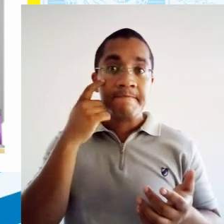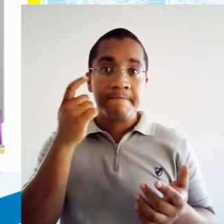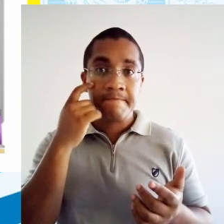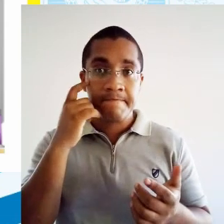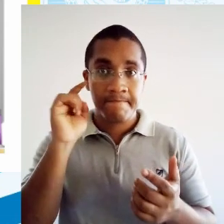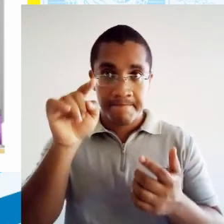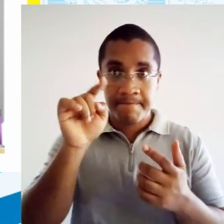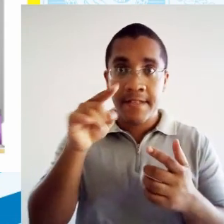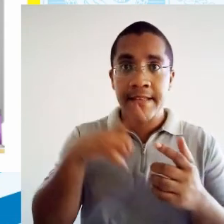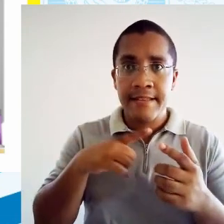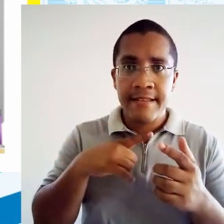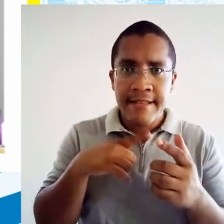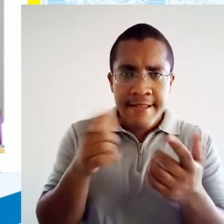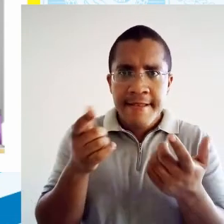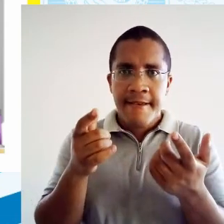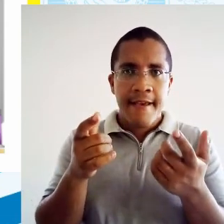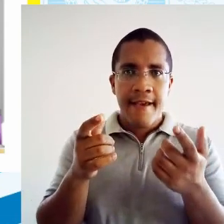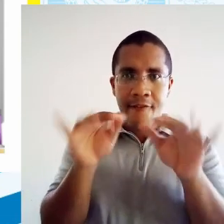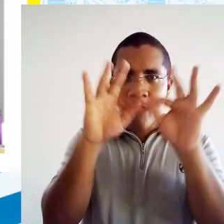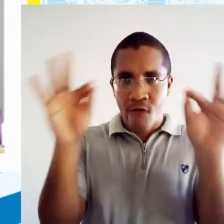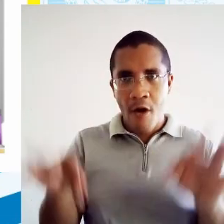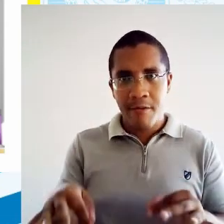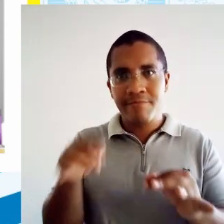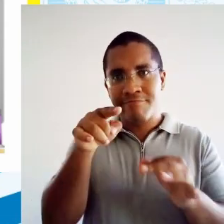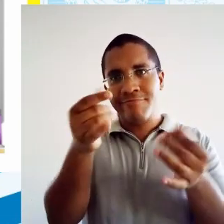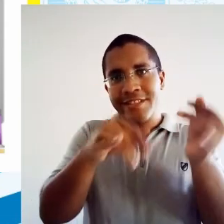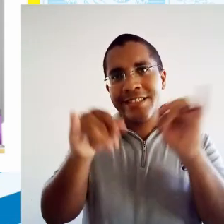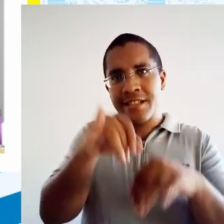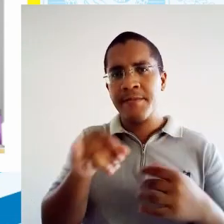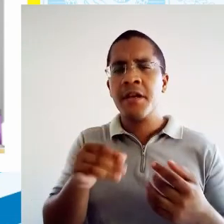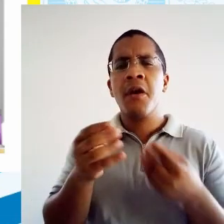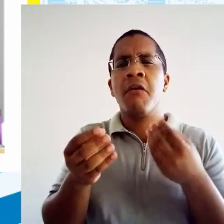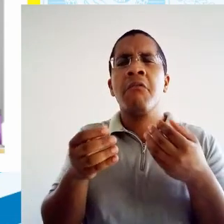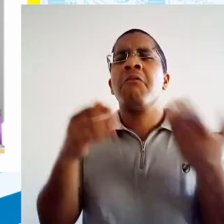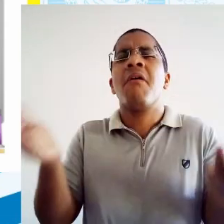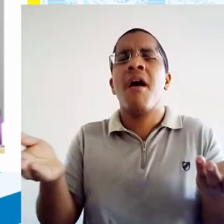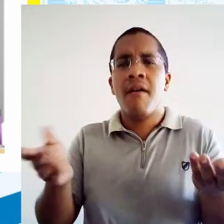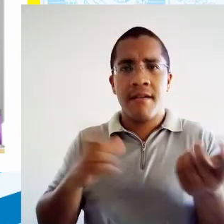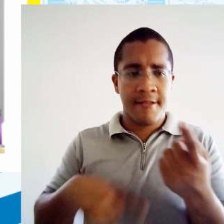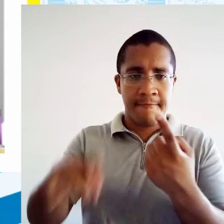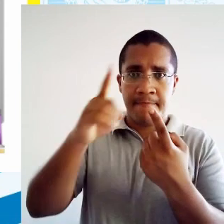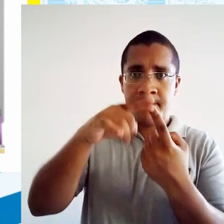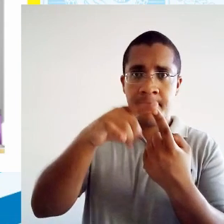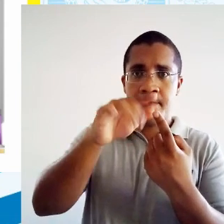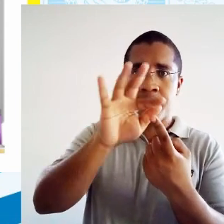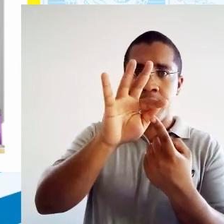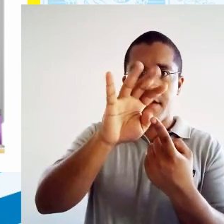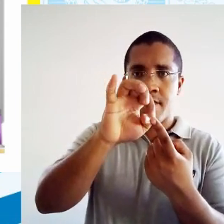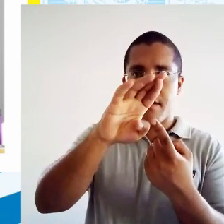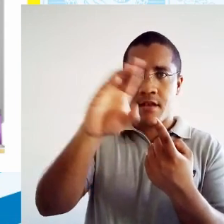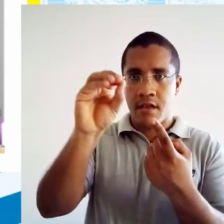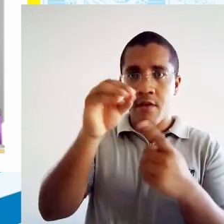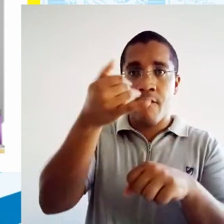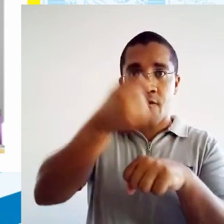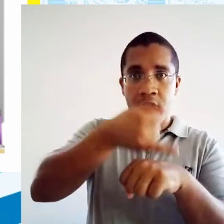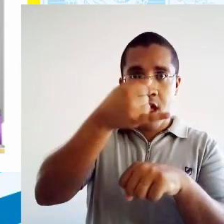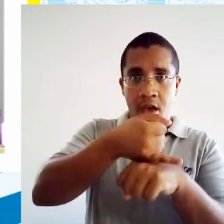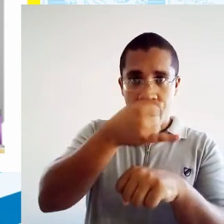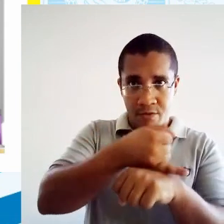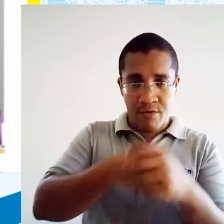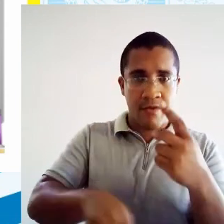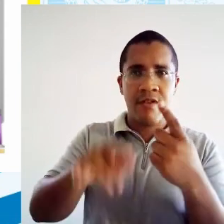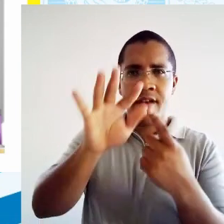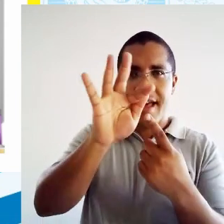a gente vai utilizar uma equação química. Uma equação química onde vai ter o elemento ferro e o